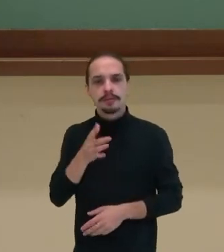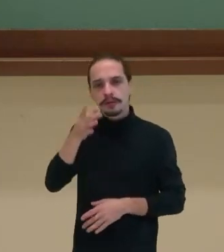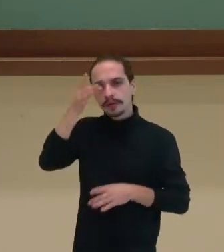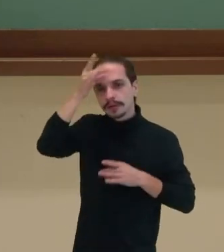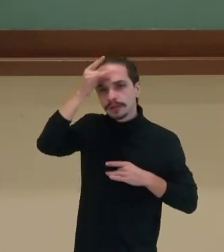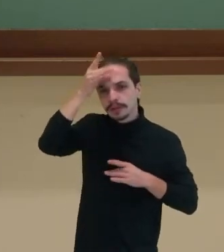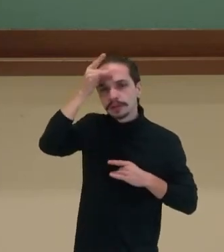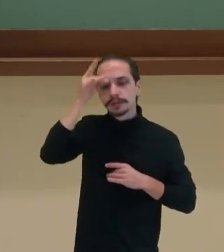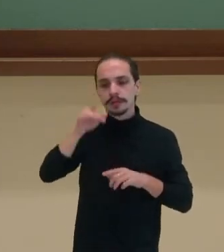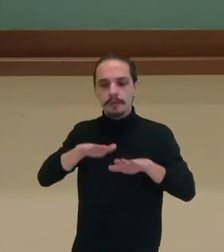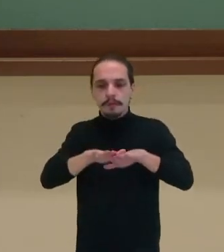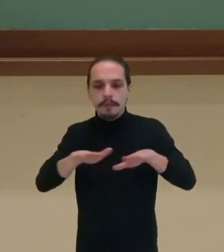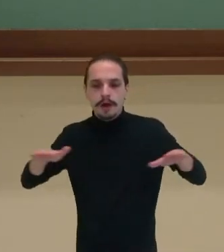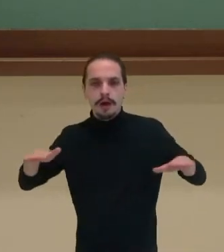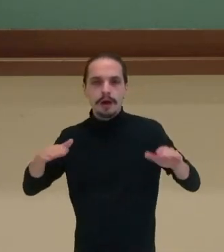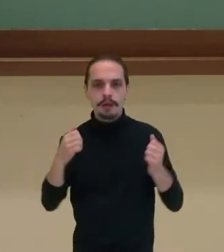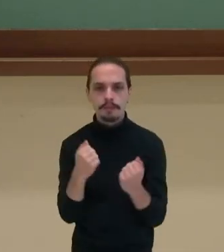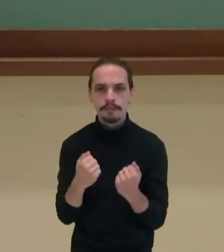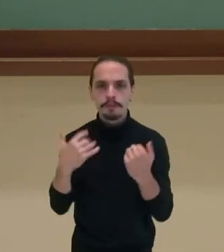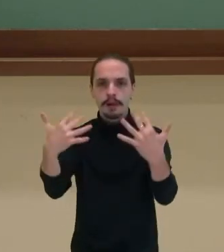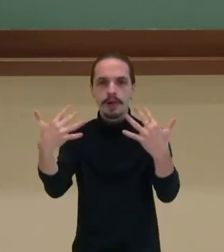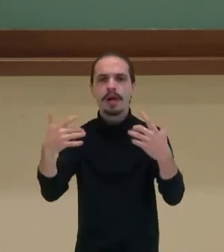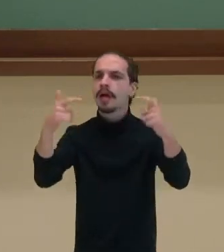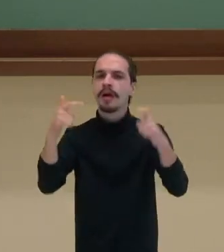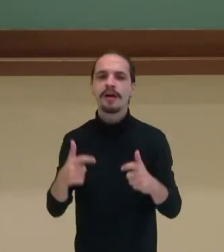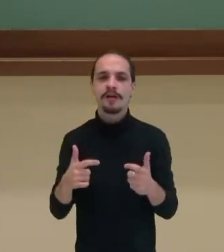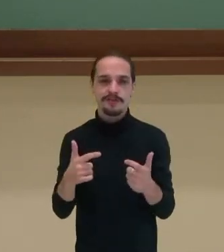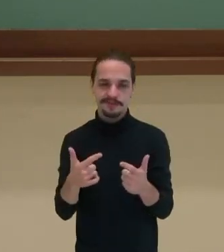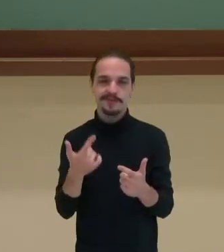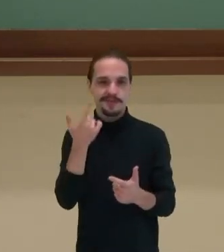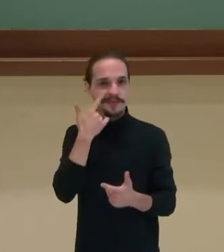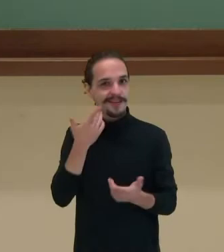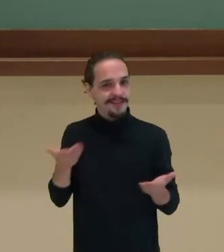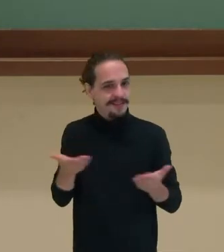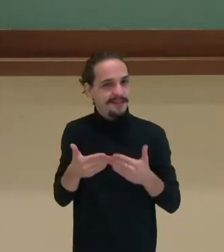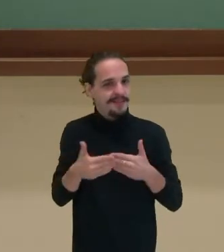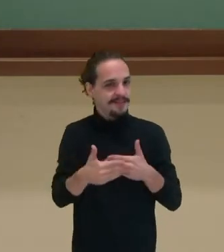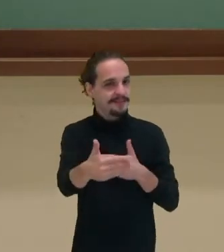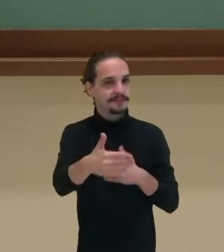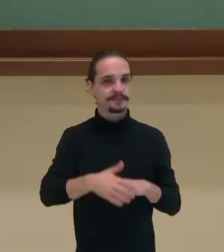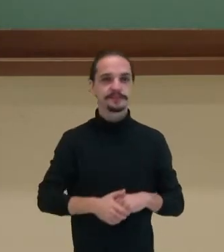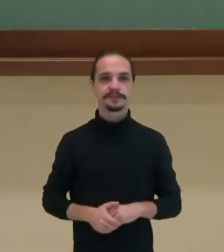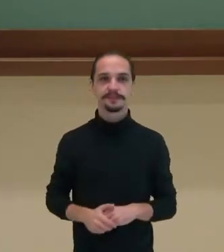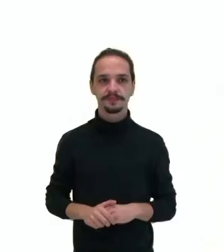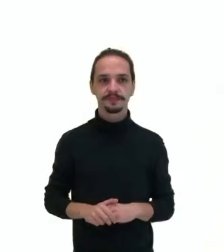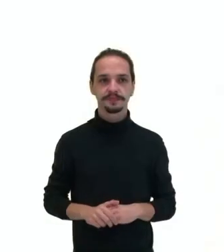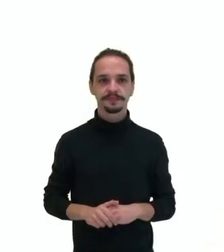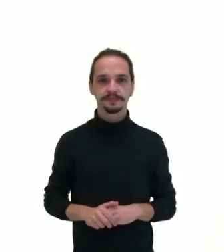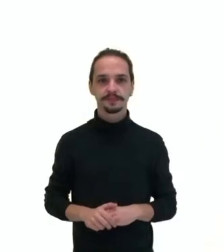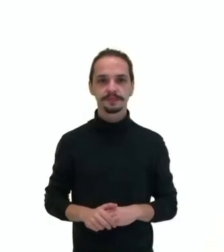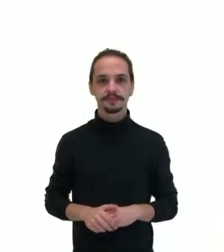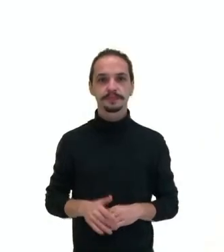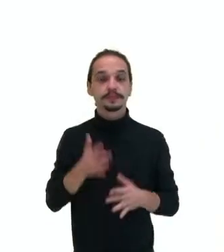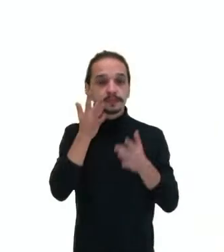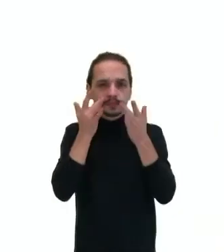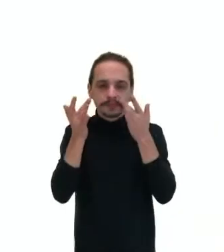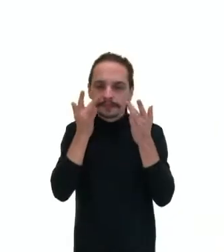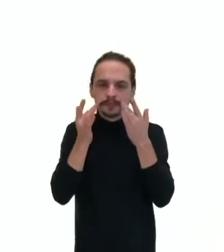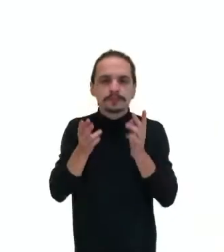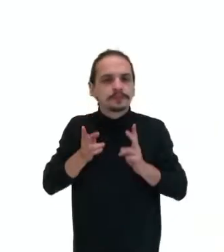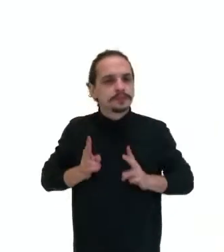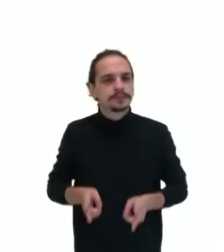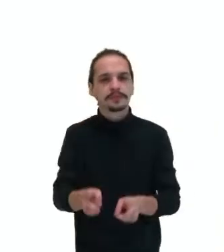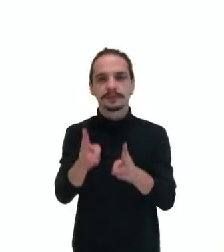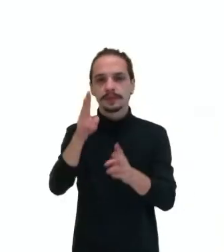representação, palco, plateia, onde surgiu, né? Então, a gente vai falar sobre isso. Então, o teatro sempre esteve presente na